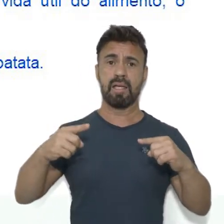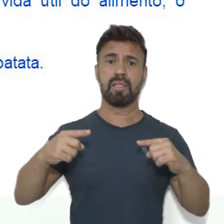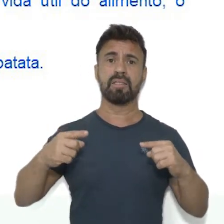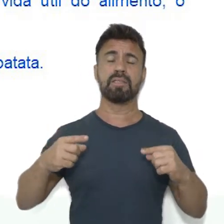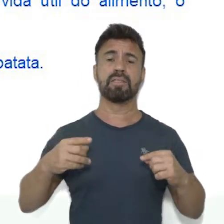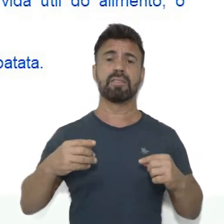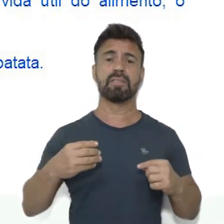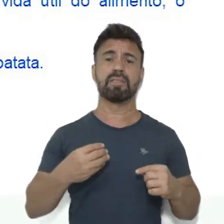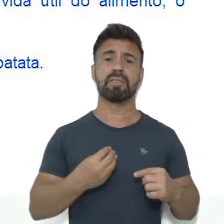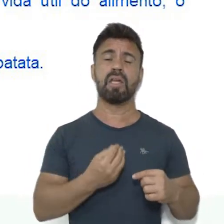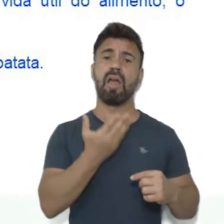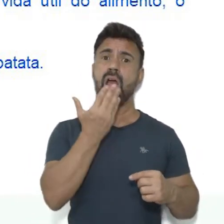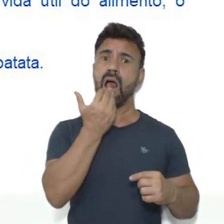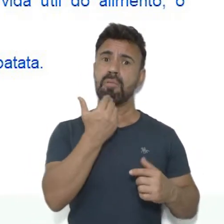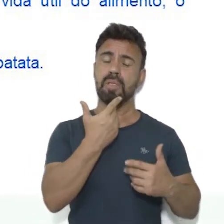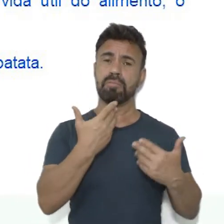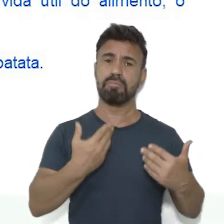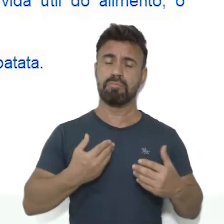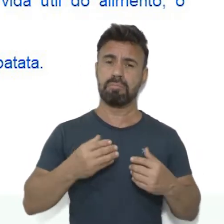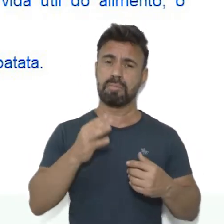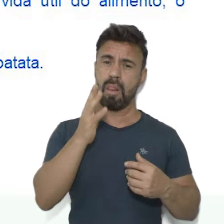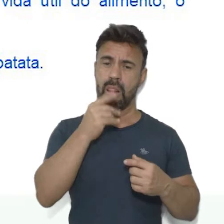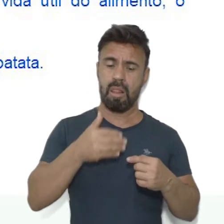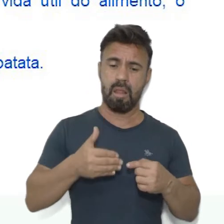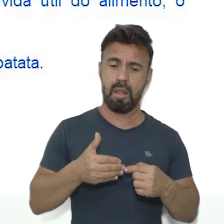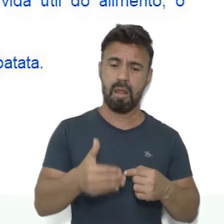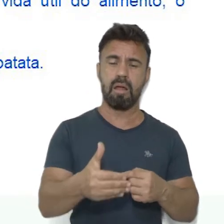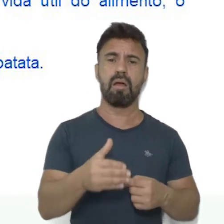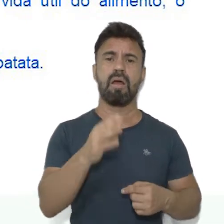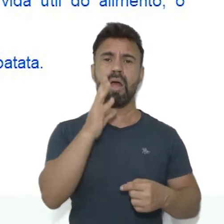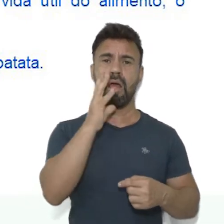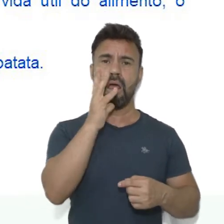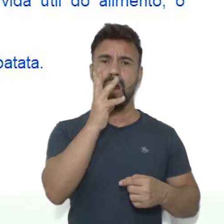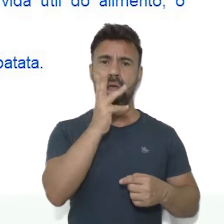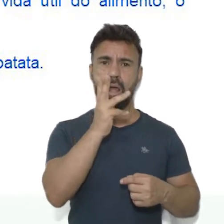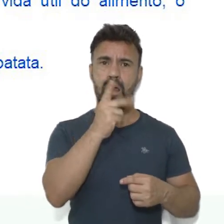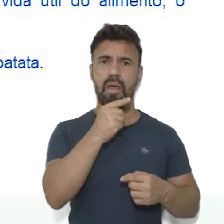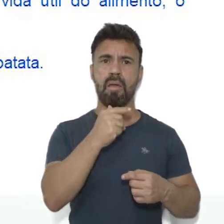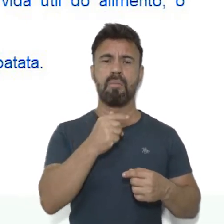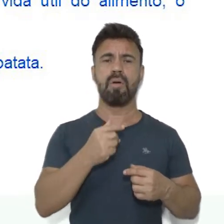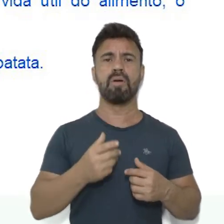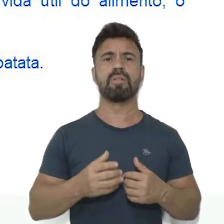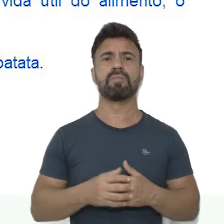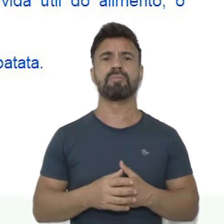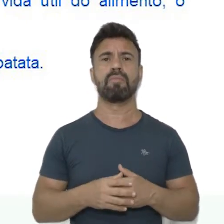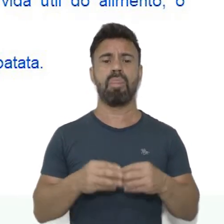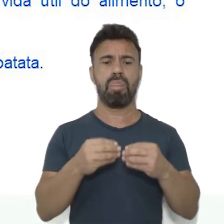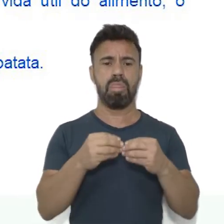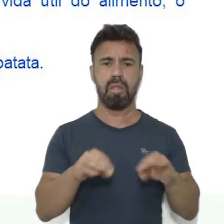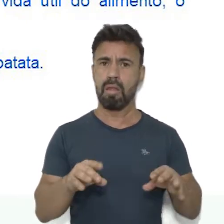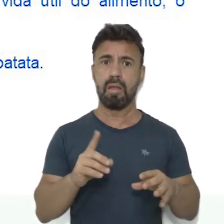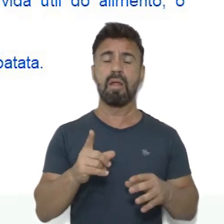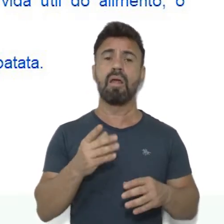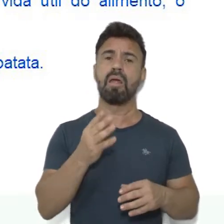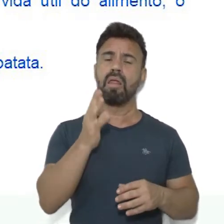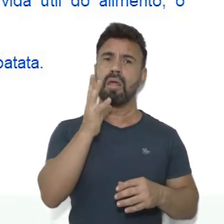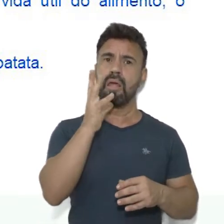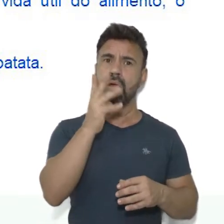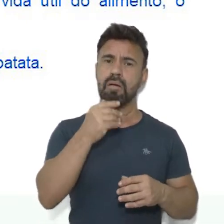útil do alimento, né, fazendo com que ele demore o seu processo de amadurecimento, então ele pode